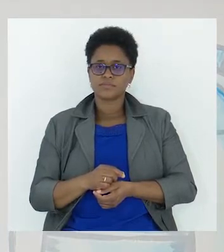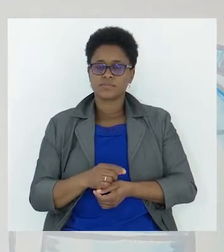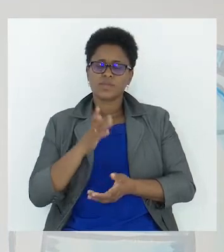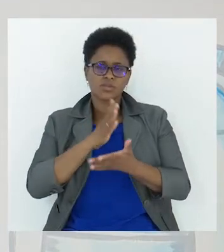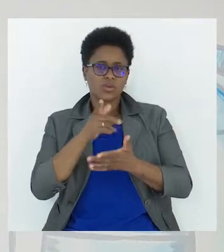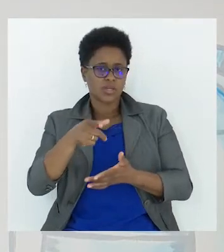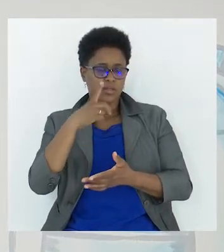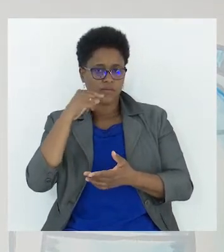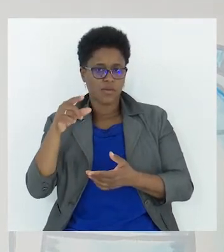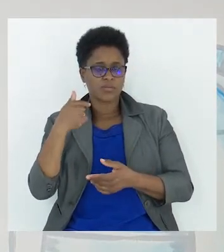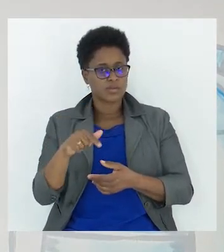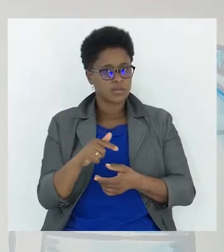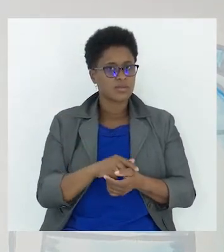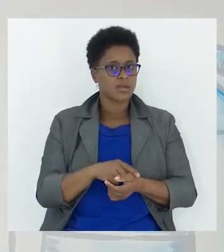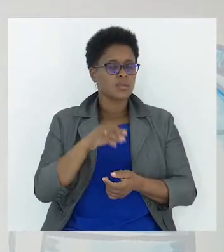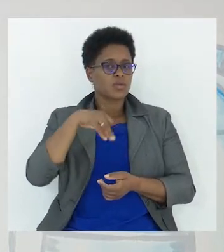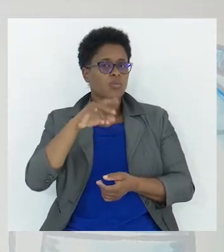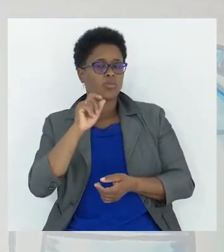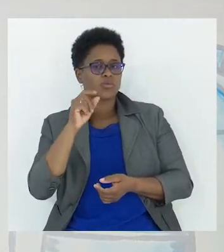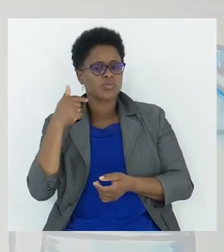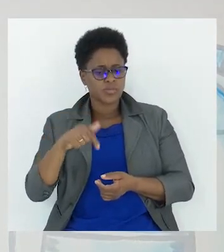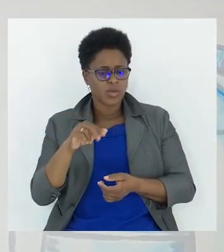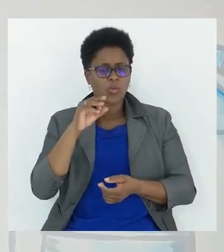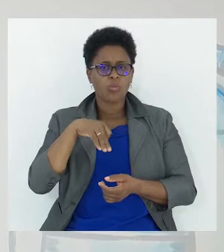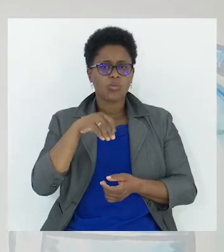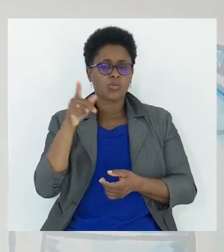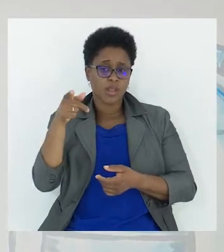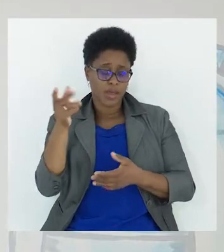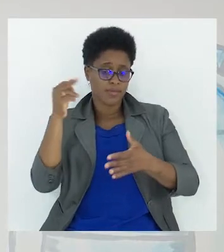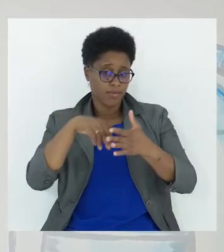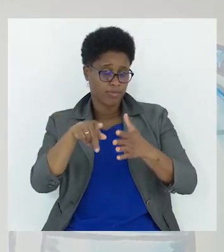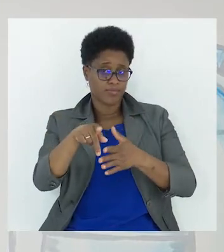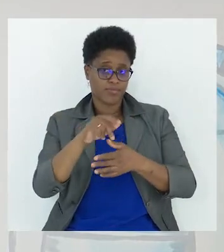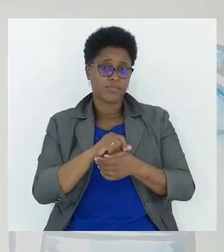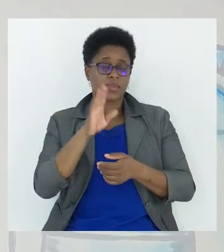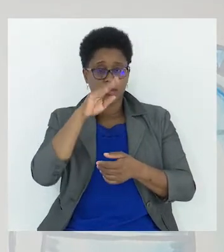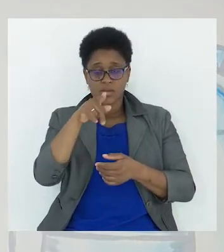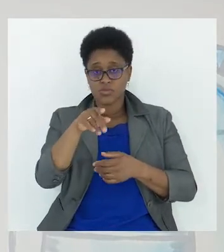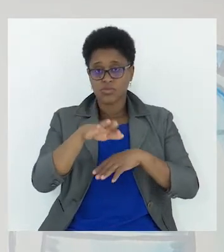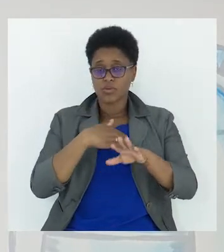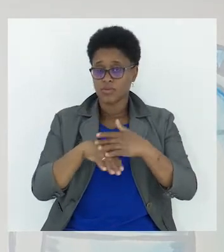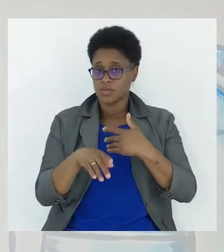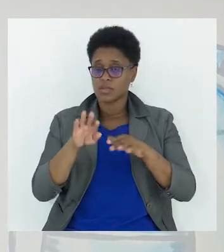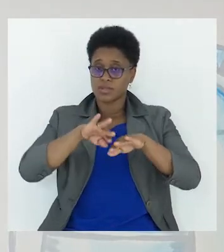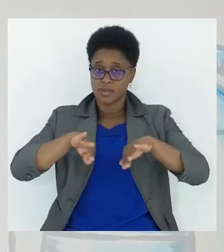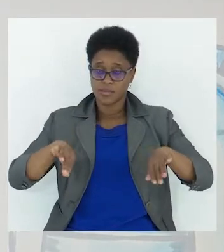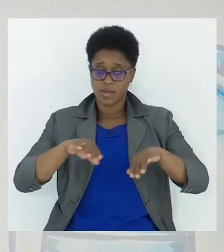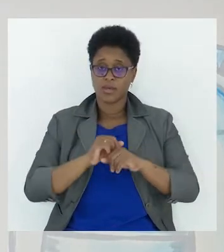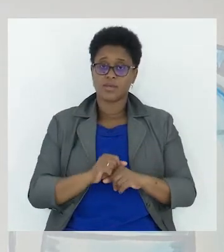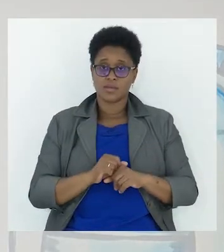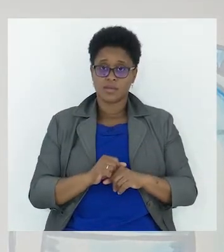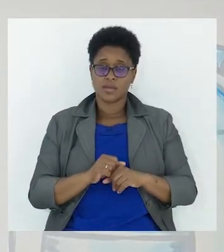na linha da pronominalização. Traz um pronome lá dentro. Se fosses fazer separadamente,